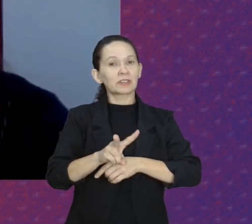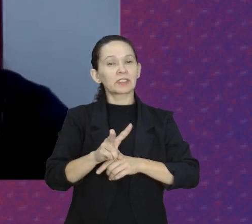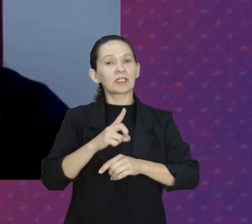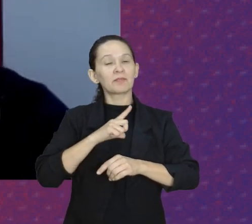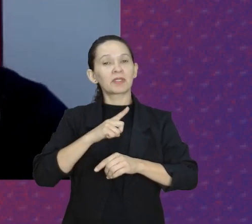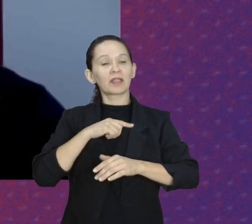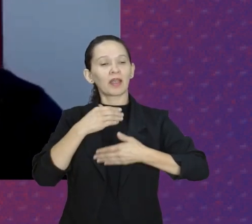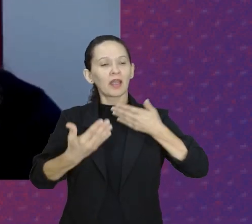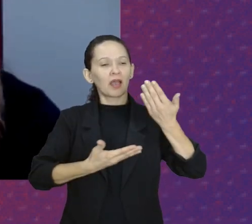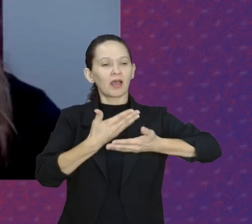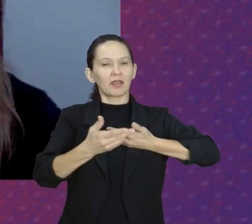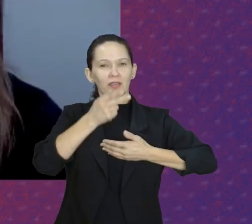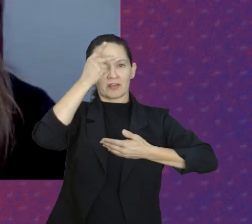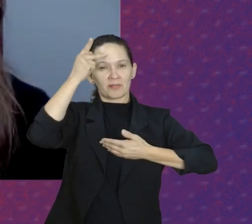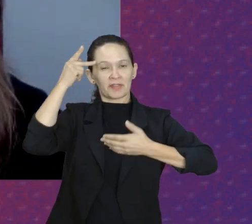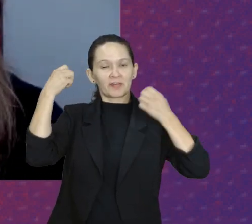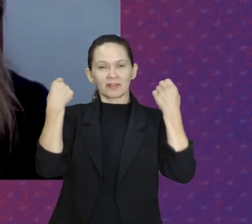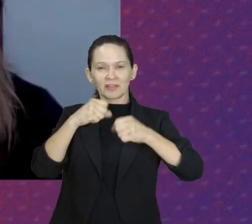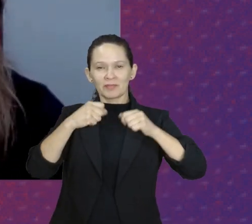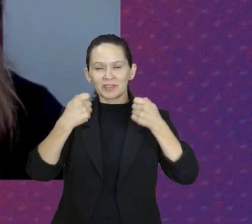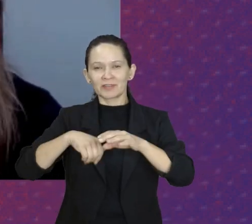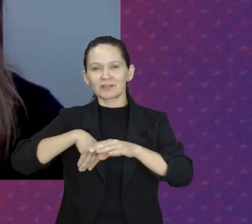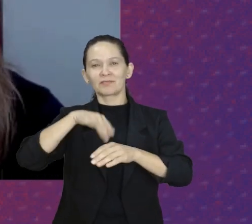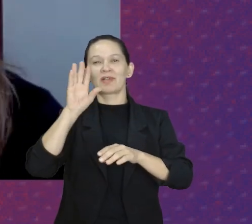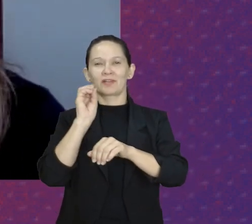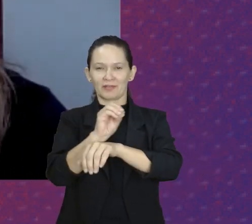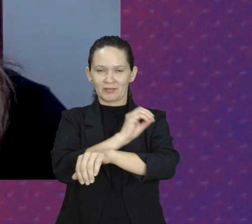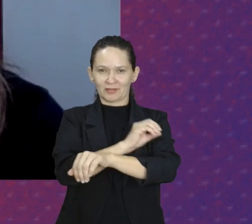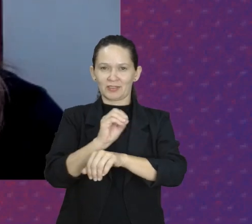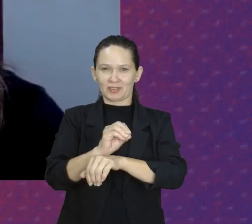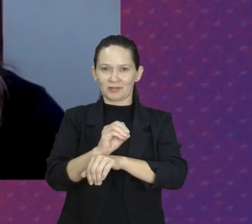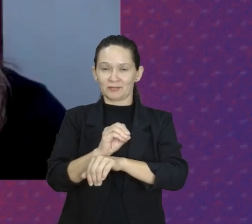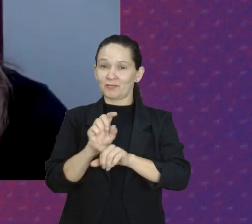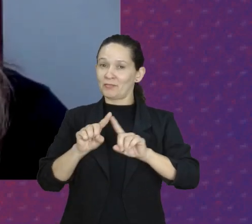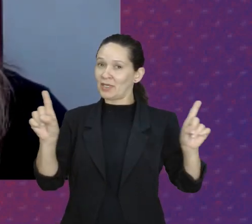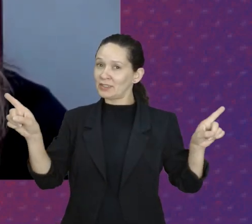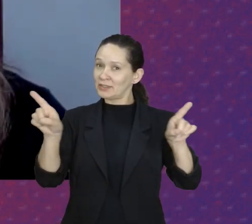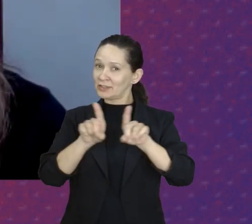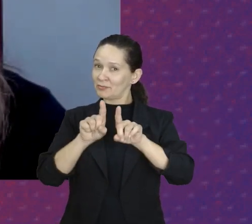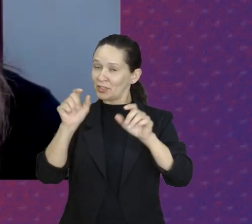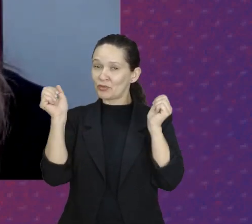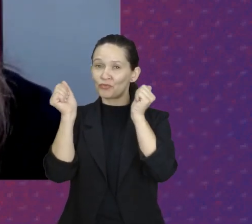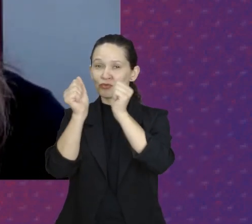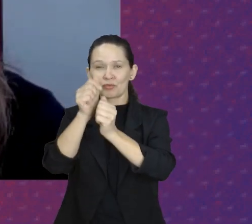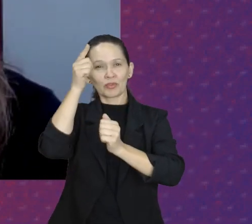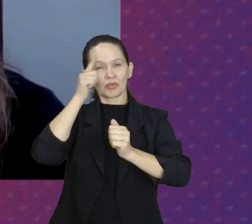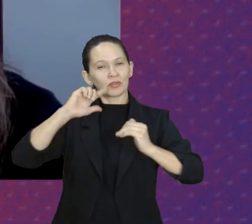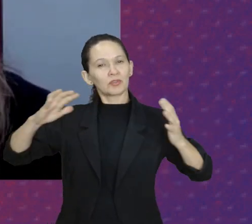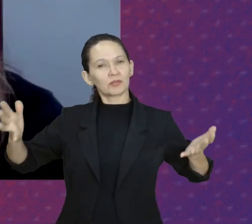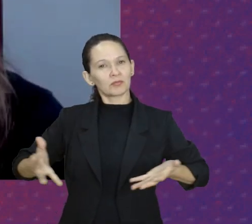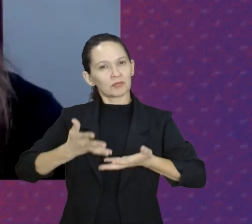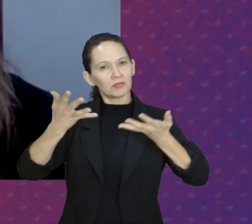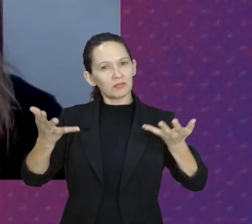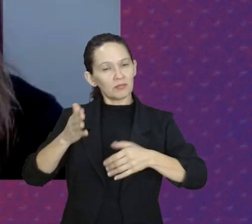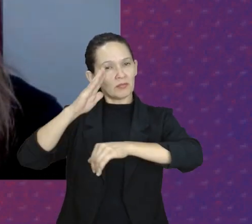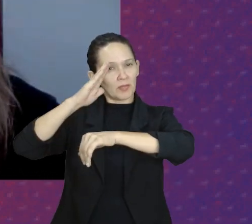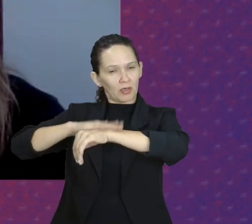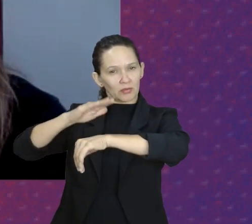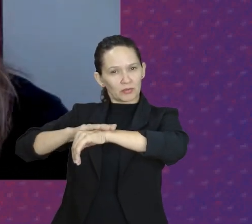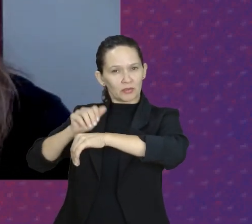atendam as pessoas que precisam de cuidado, ao mesmo tempo consigam promover a autonomia